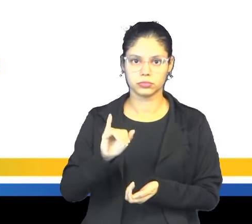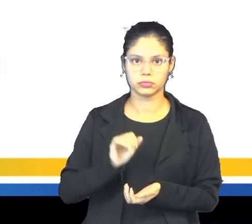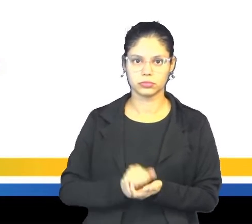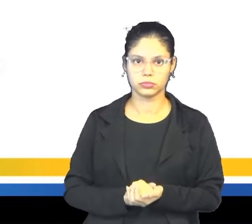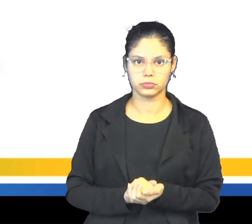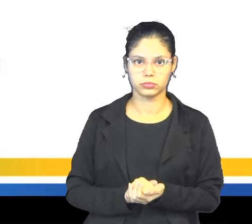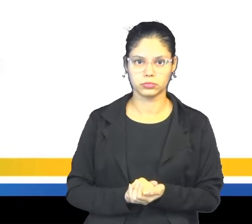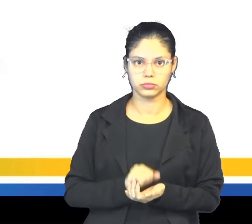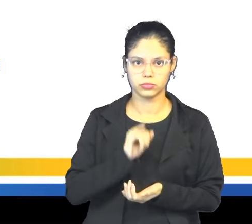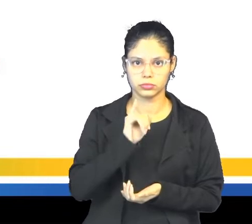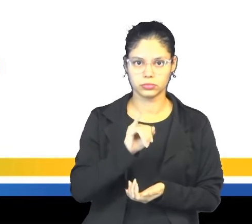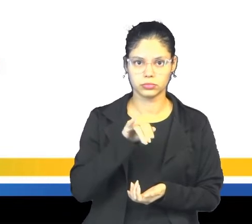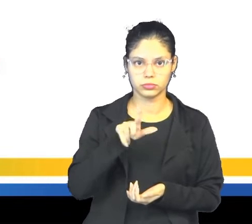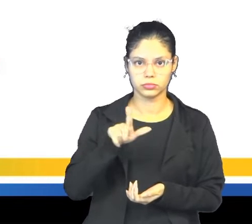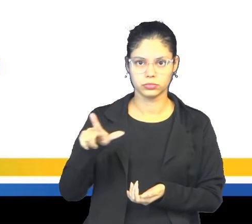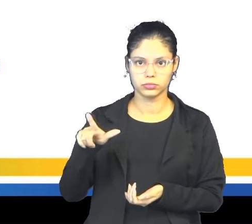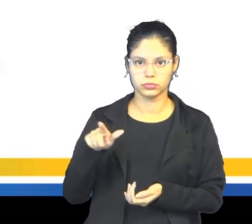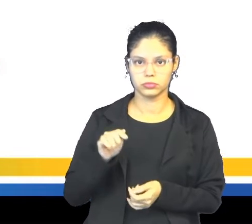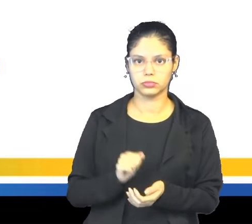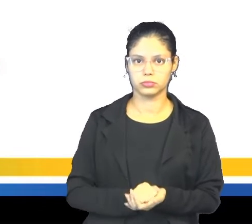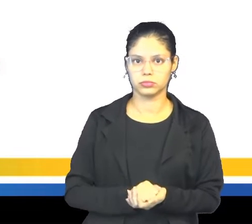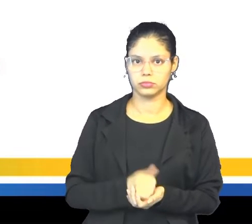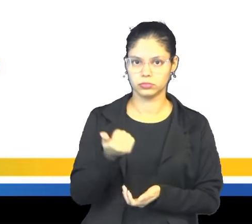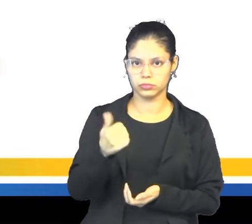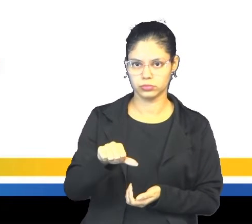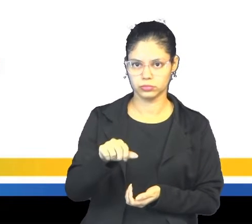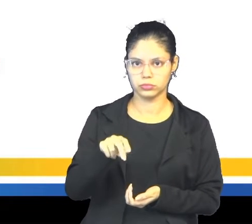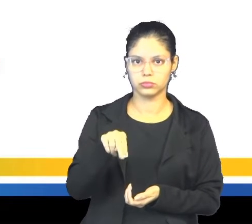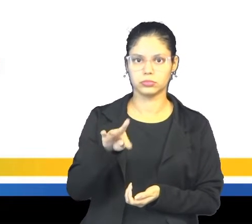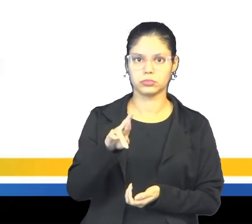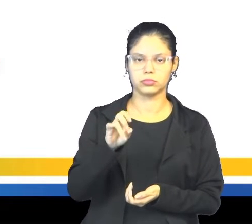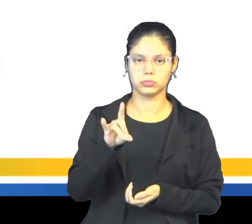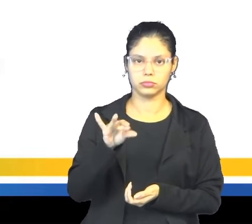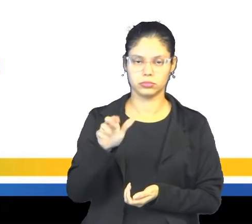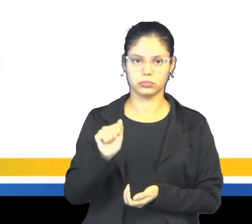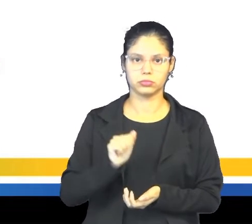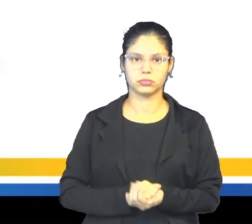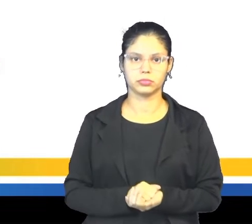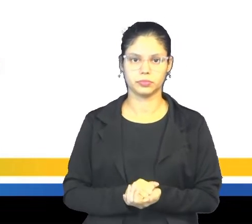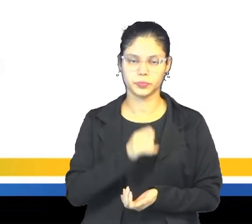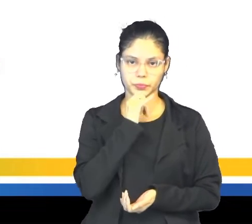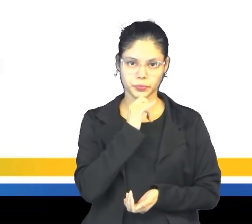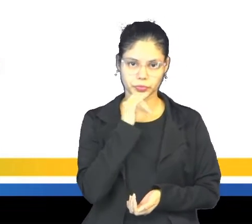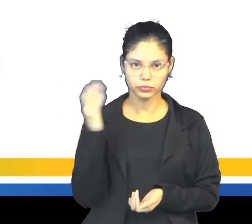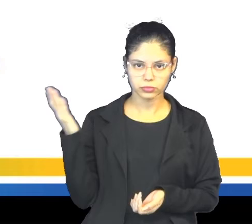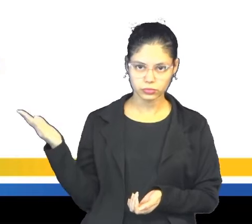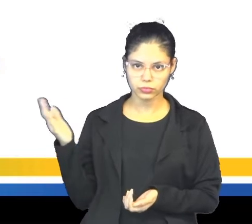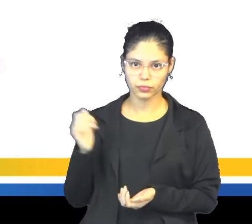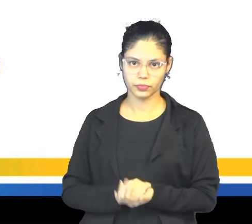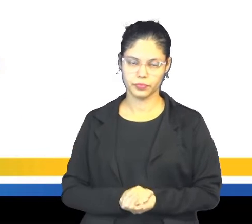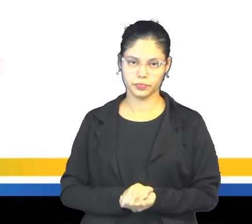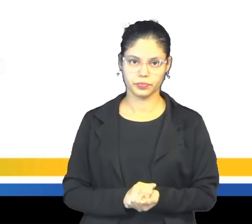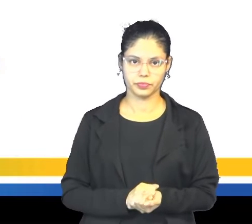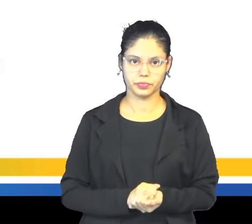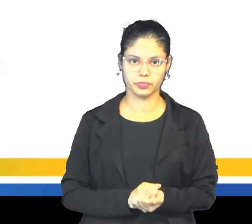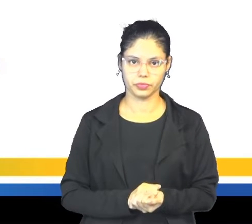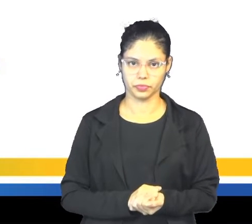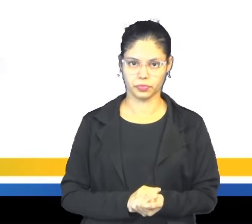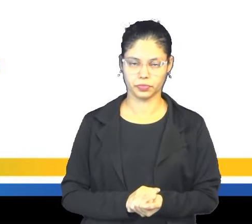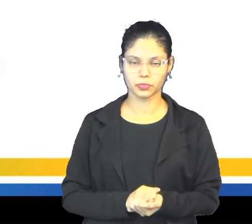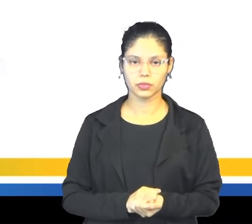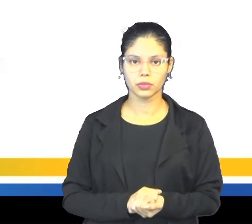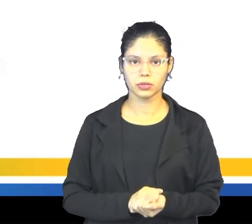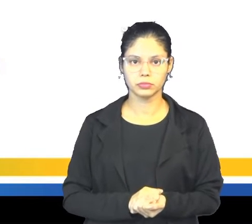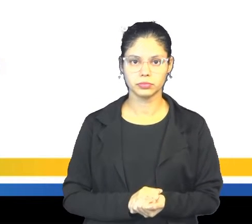que won't, ok? Só que na forma negativa. Por exemplo, they will not travel abroad next